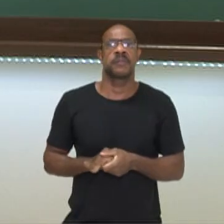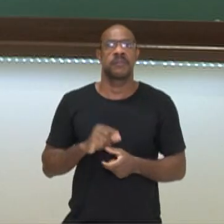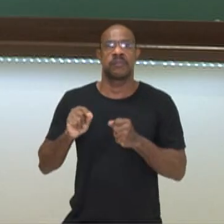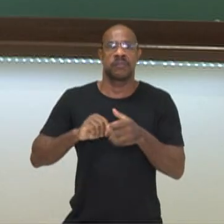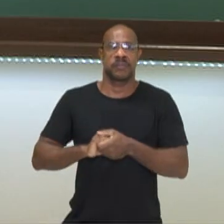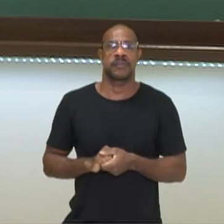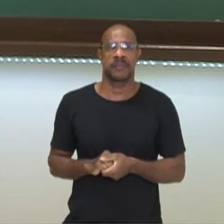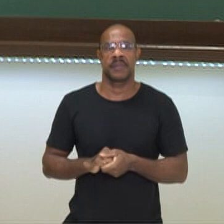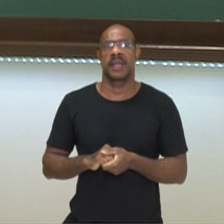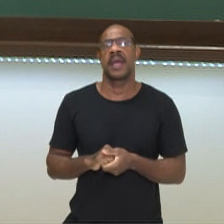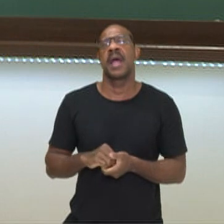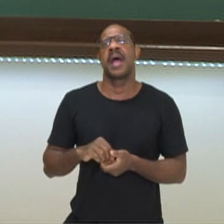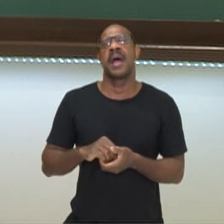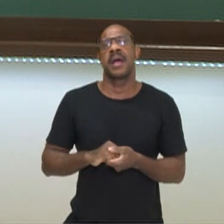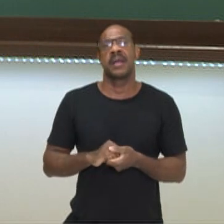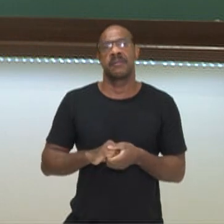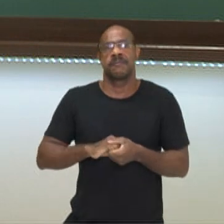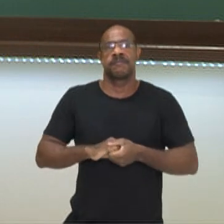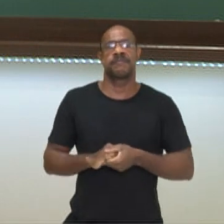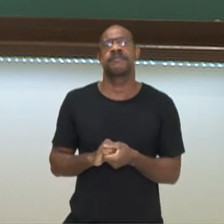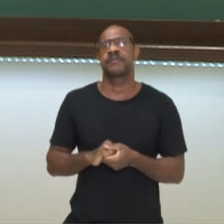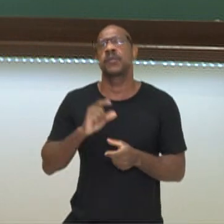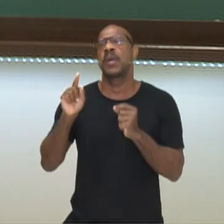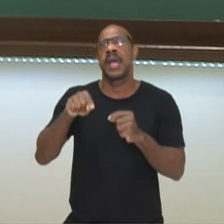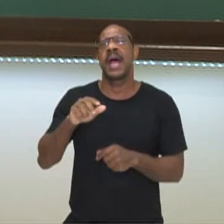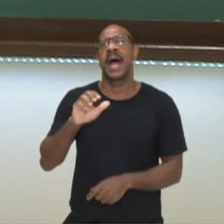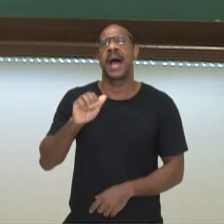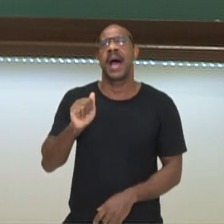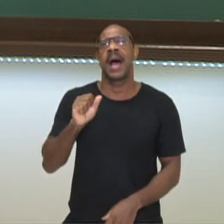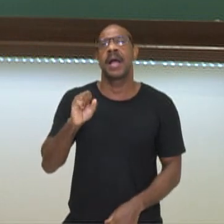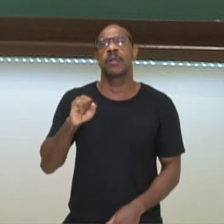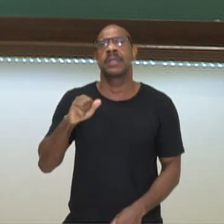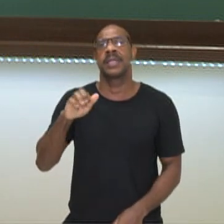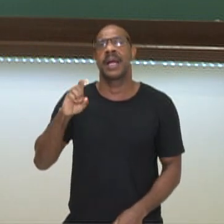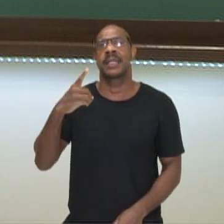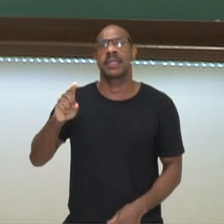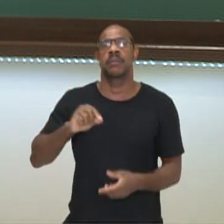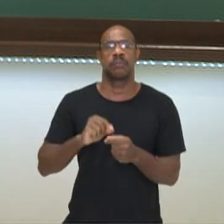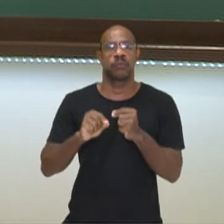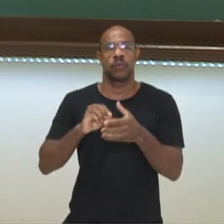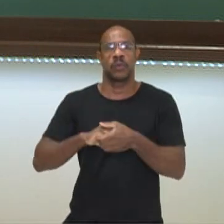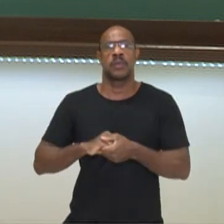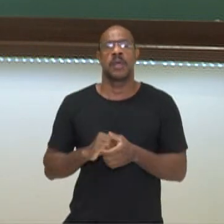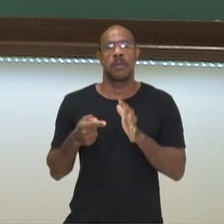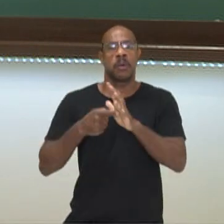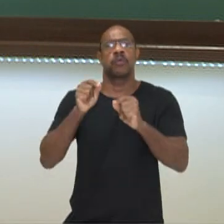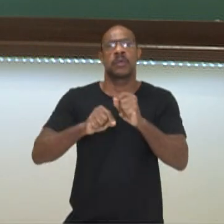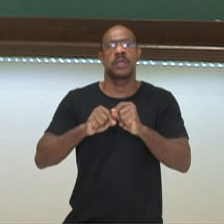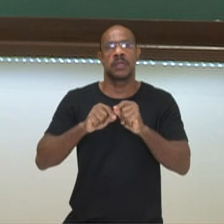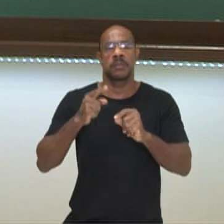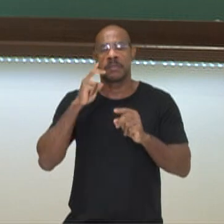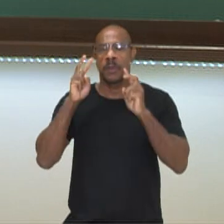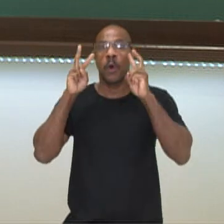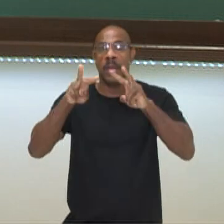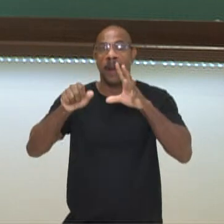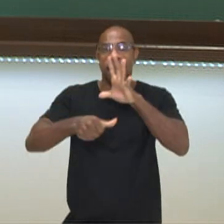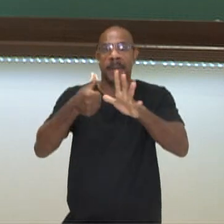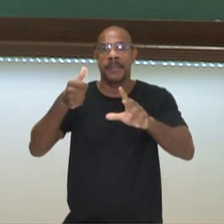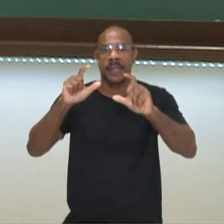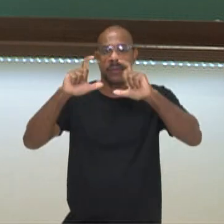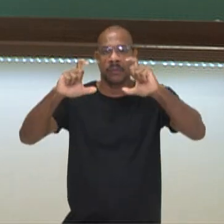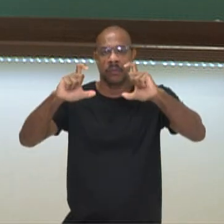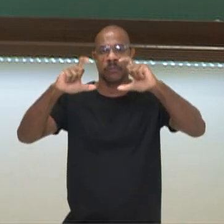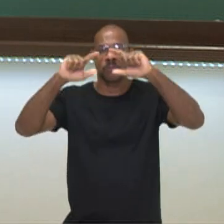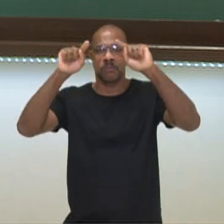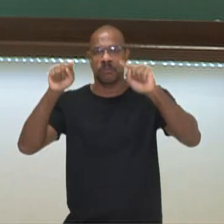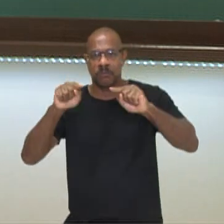sinais de associação. E o que esses sinais de associação faz? Ele mostra pra gente que aquilo ali eu tenho que olhar primeiro,